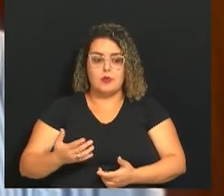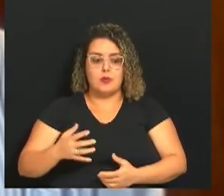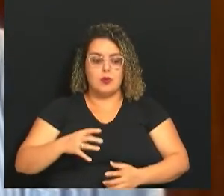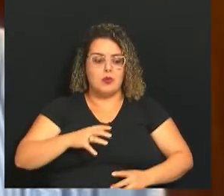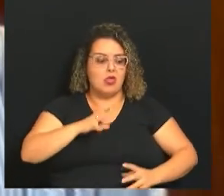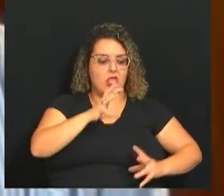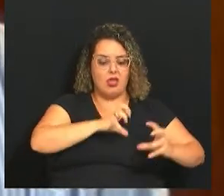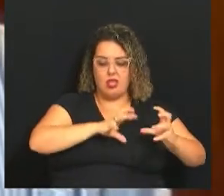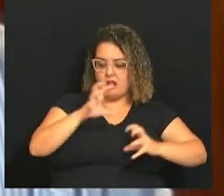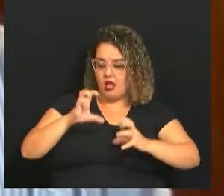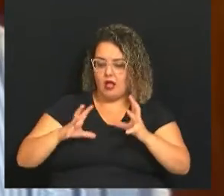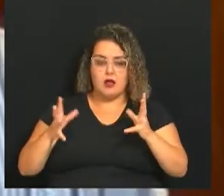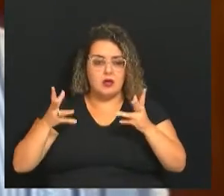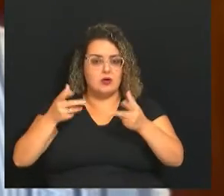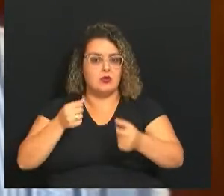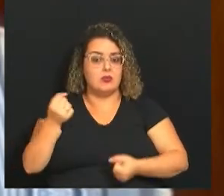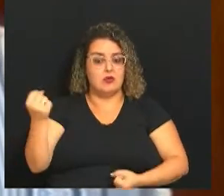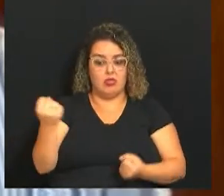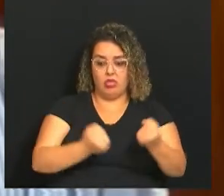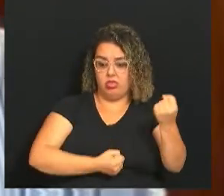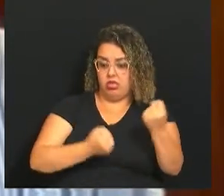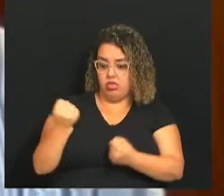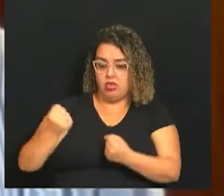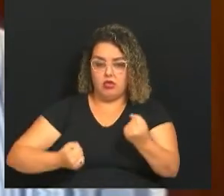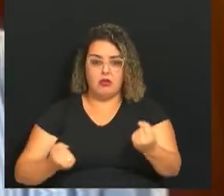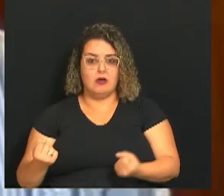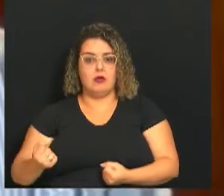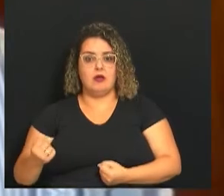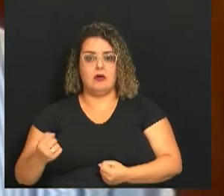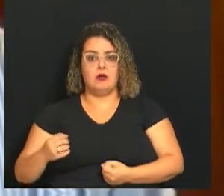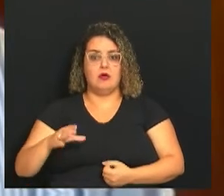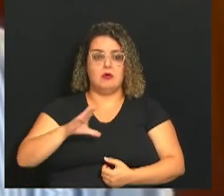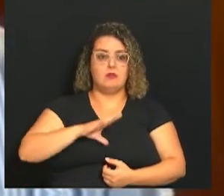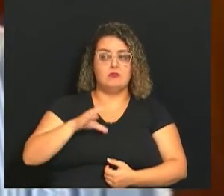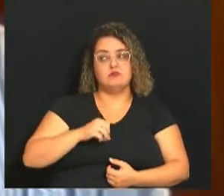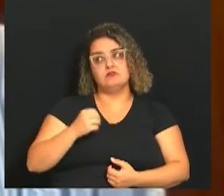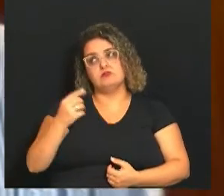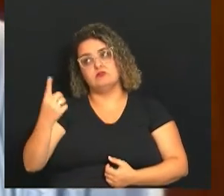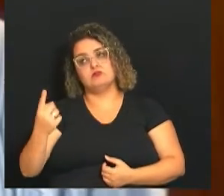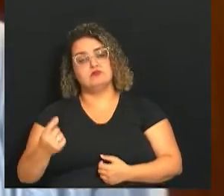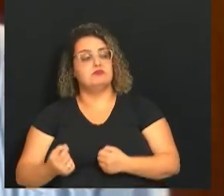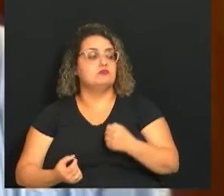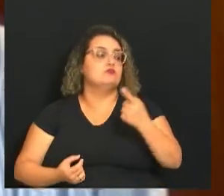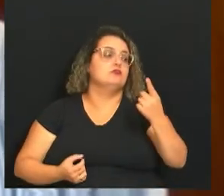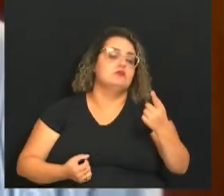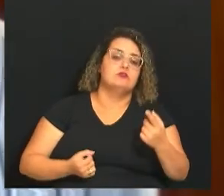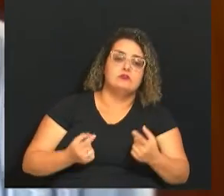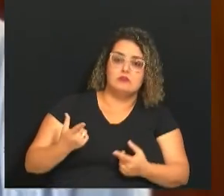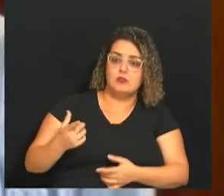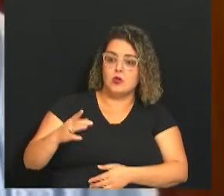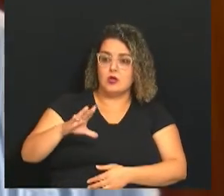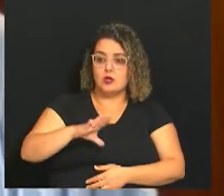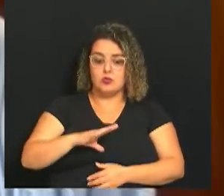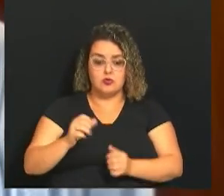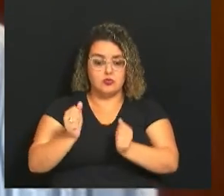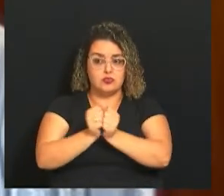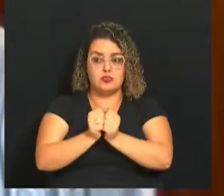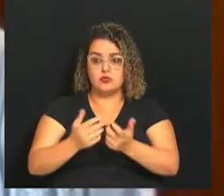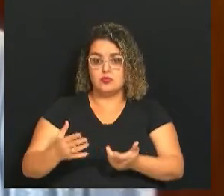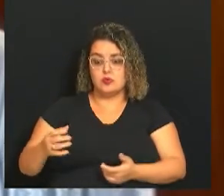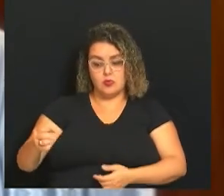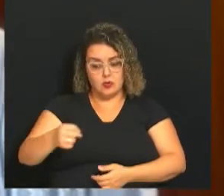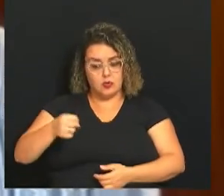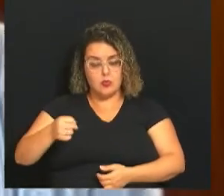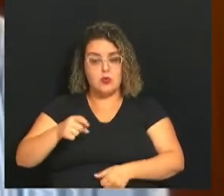mundo, ele está dirigindo, está indo para uma cidade ou outra, a última cidade que eu visitei com ele, ele pediu cerveja na hora